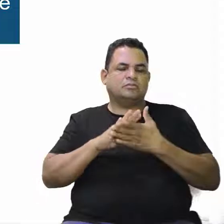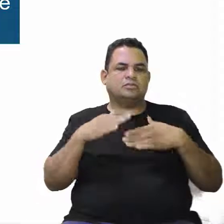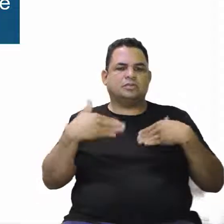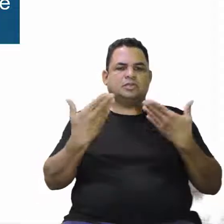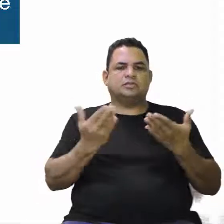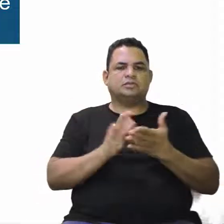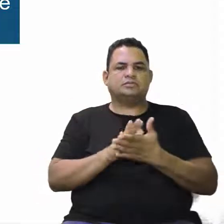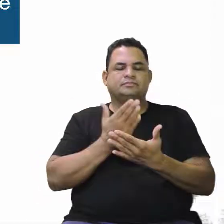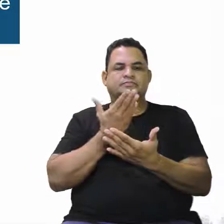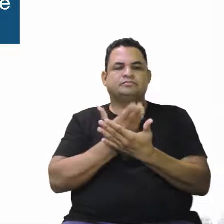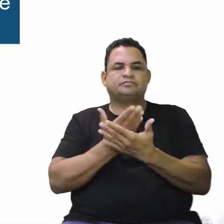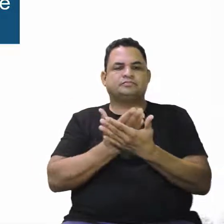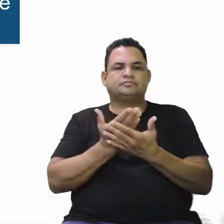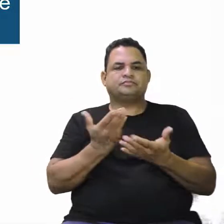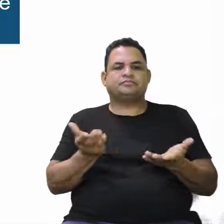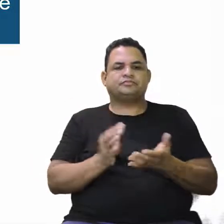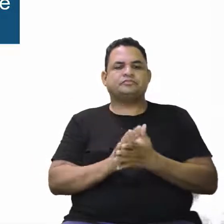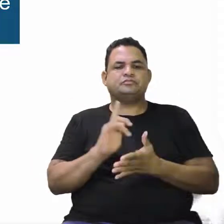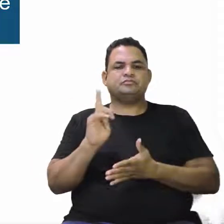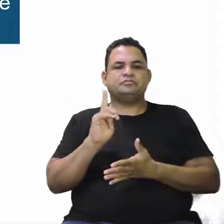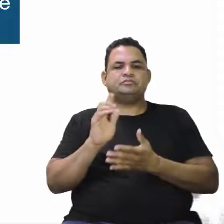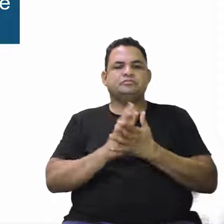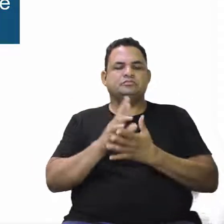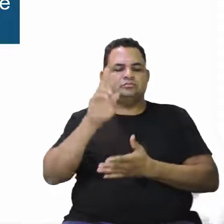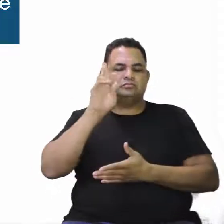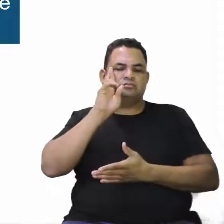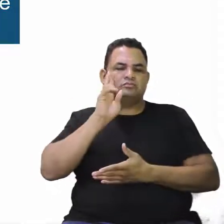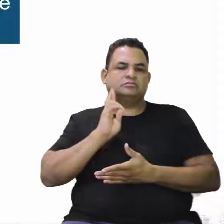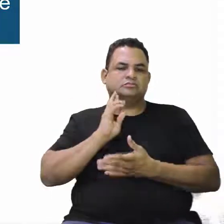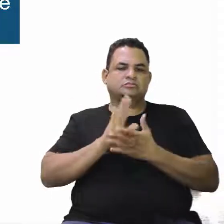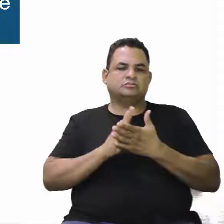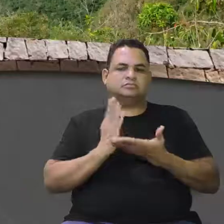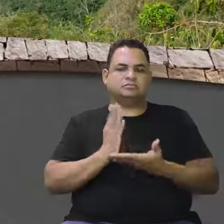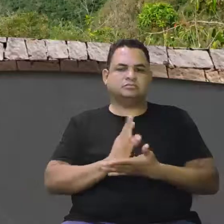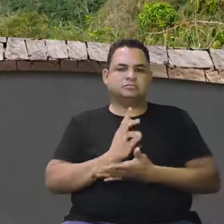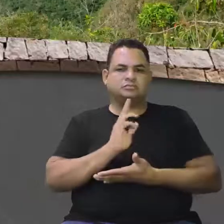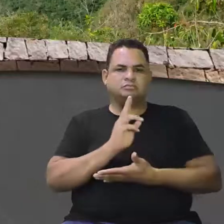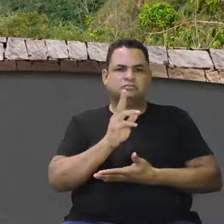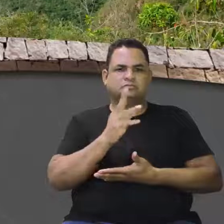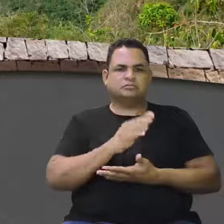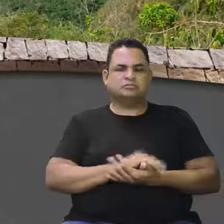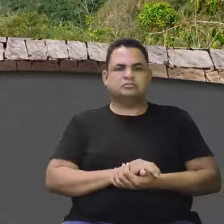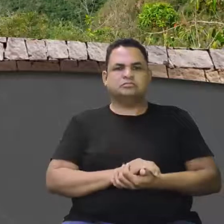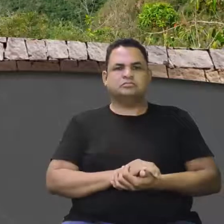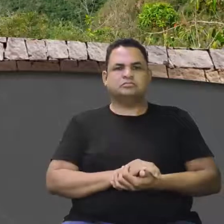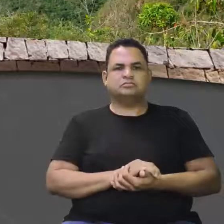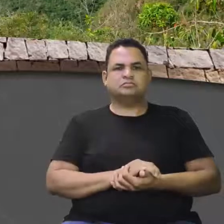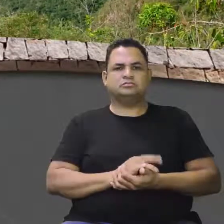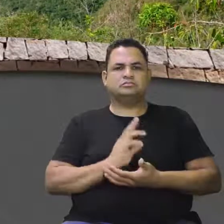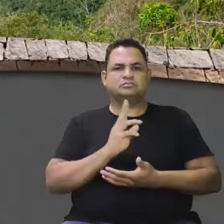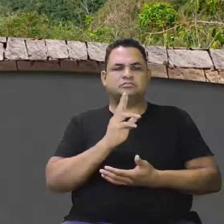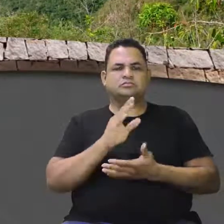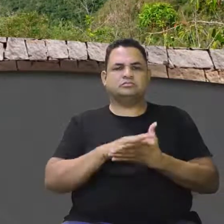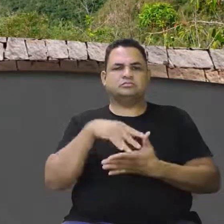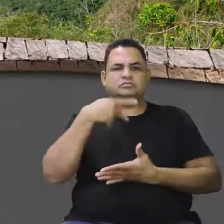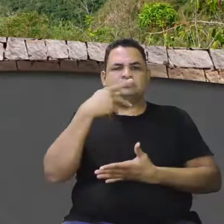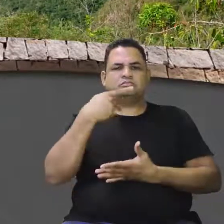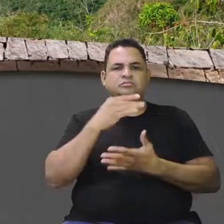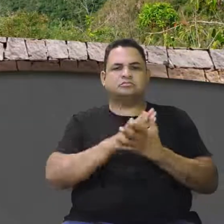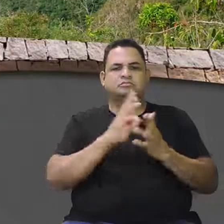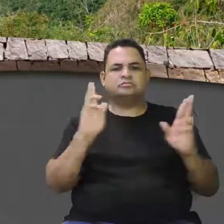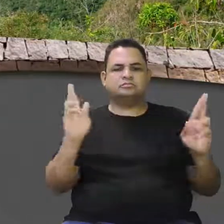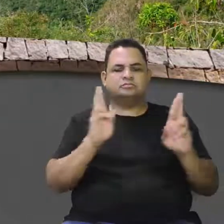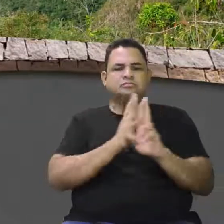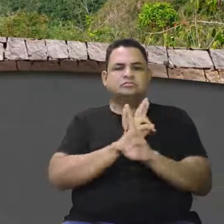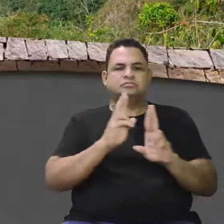Quando a gente está estudando geografia de Rondônia, a gente sempre, vem aqui comigo rapidamente, a gente sempre está falando sobre a